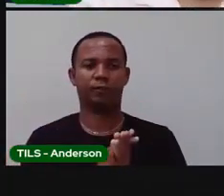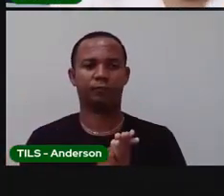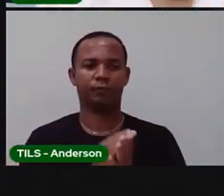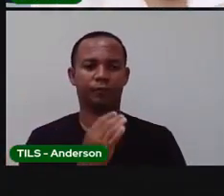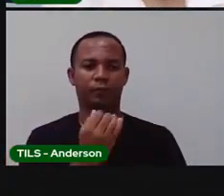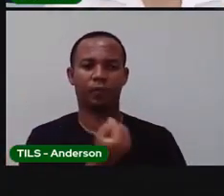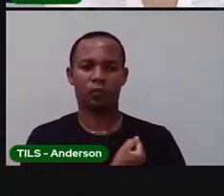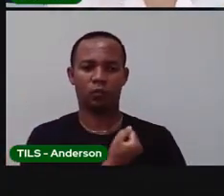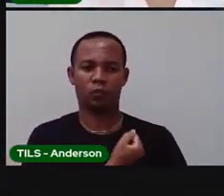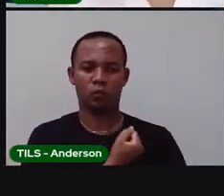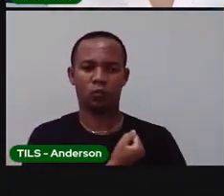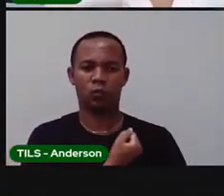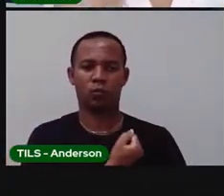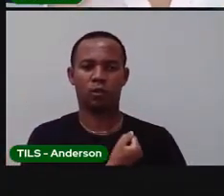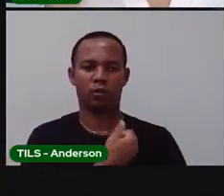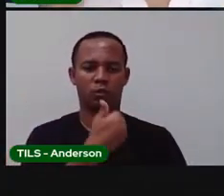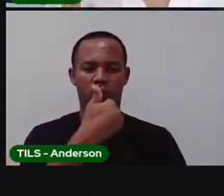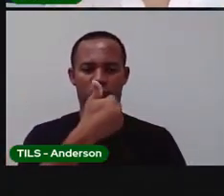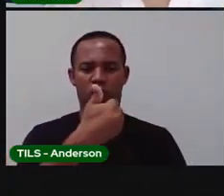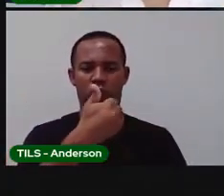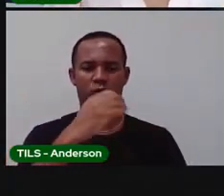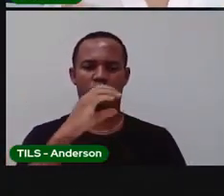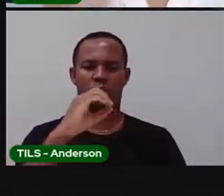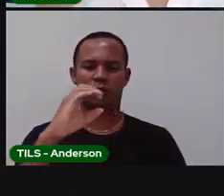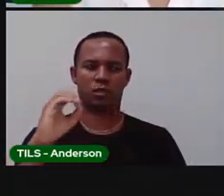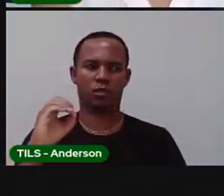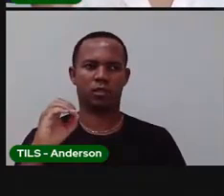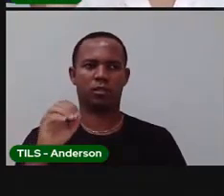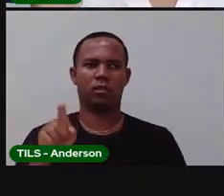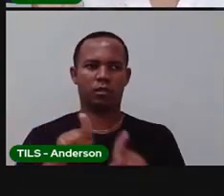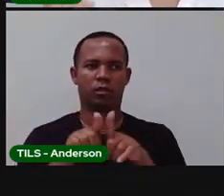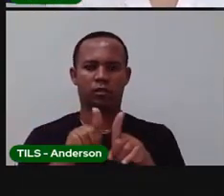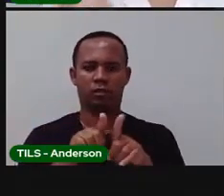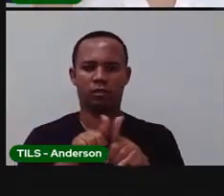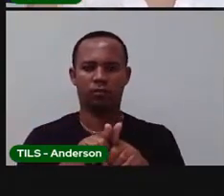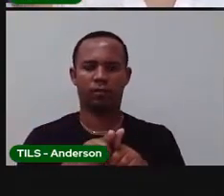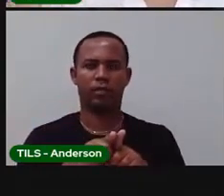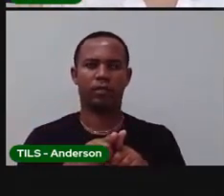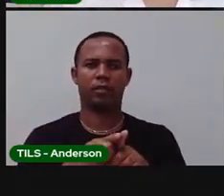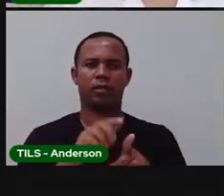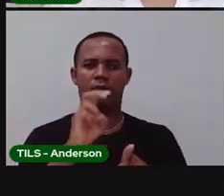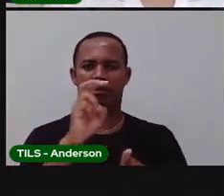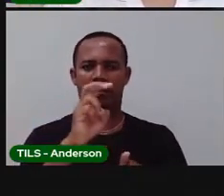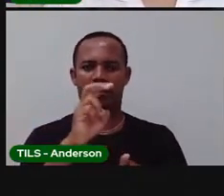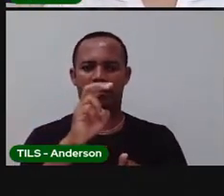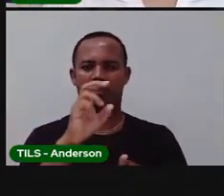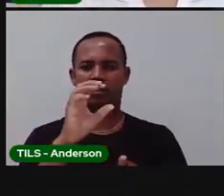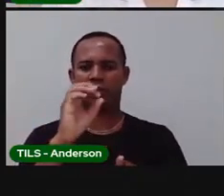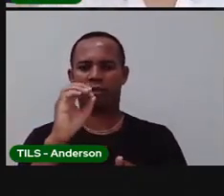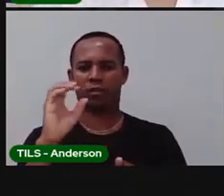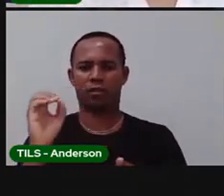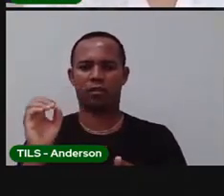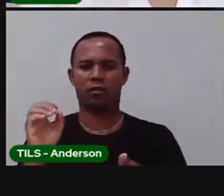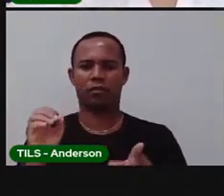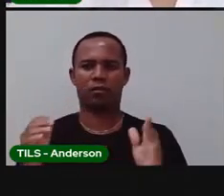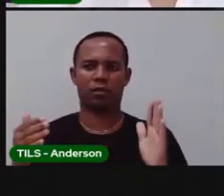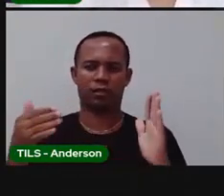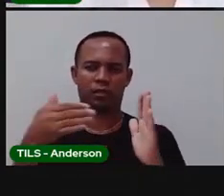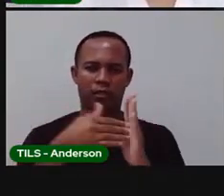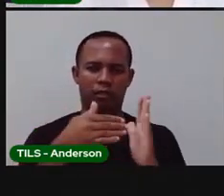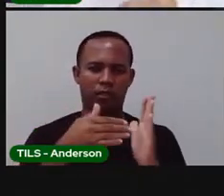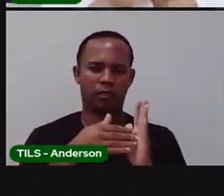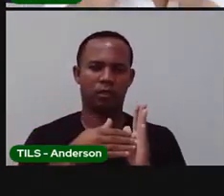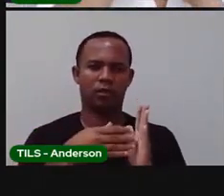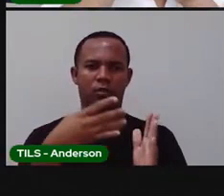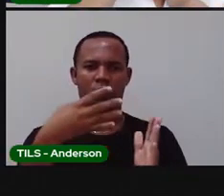número 100. Aí depois vem o 500, 4.000, 450. E o ideal é que você use o